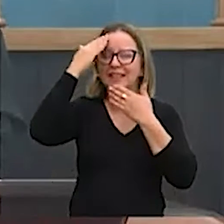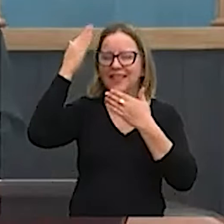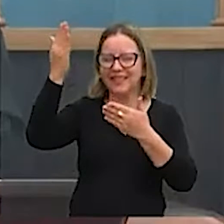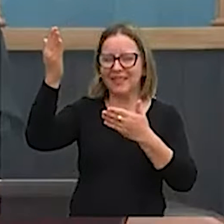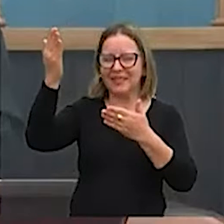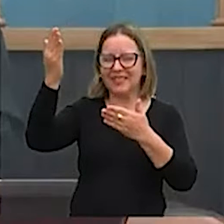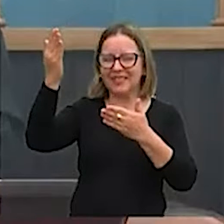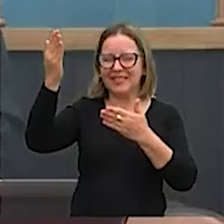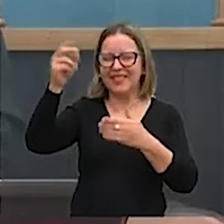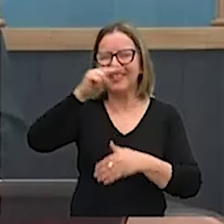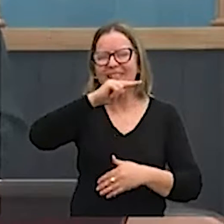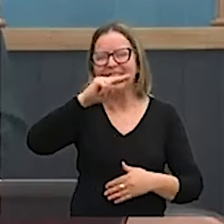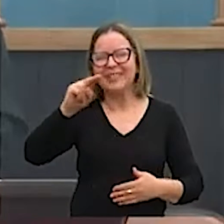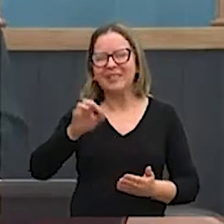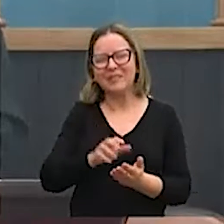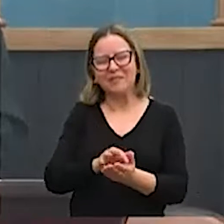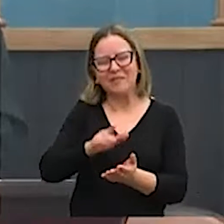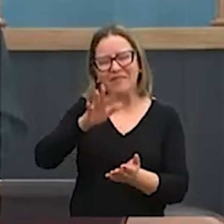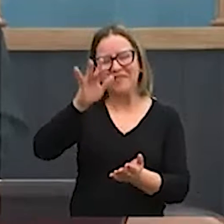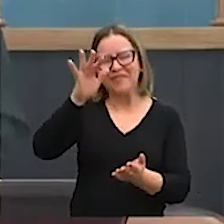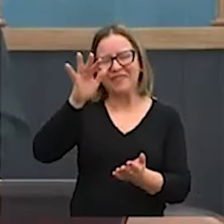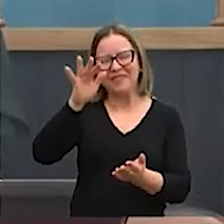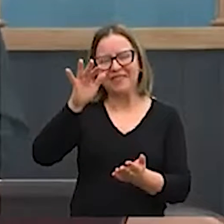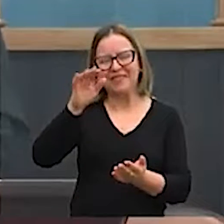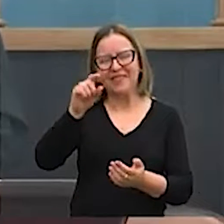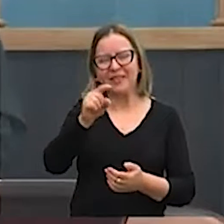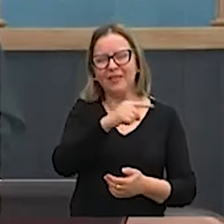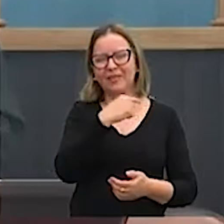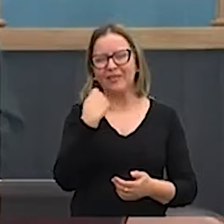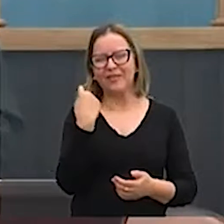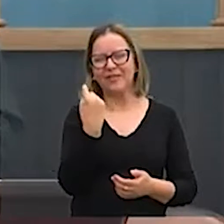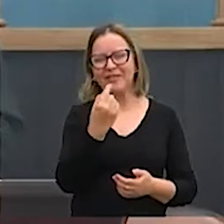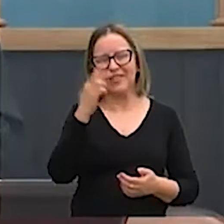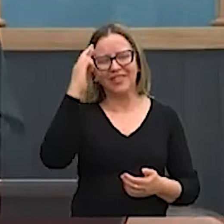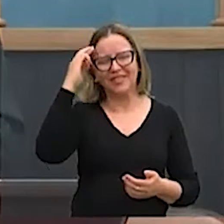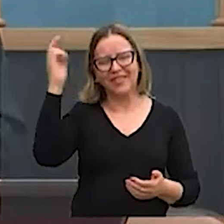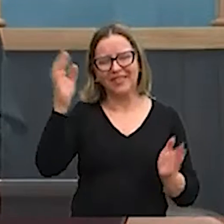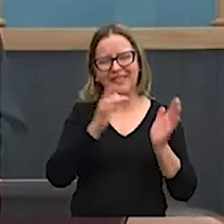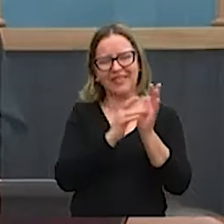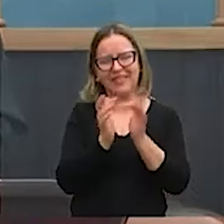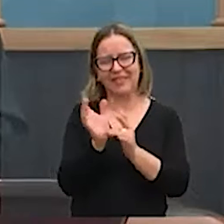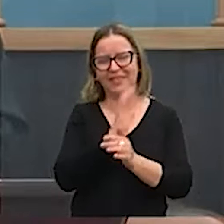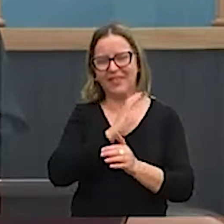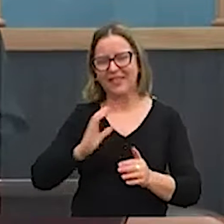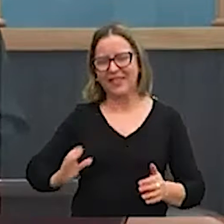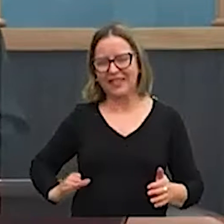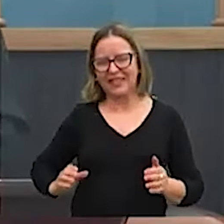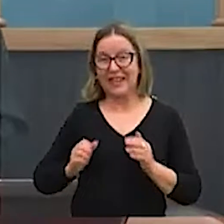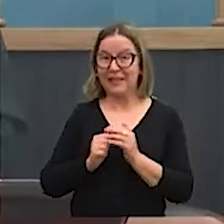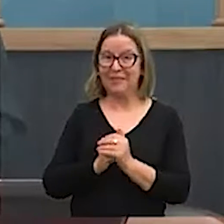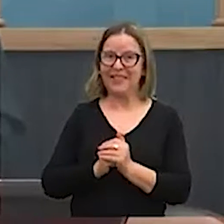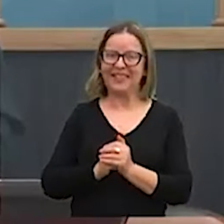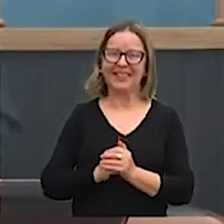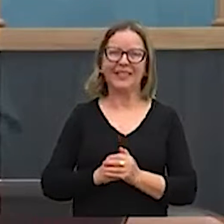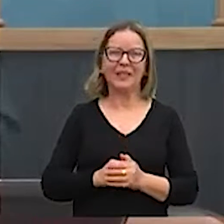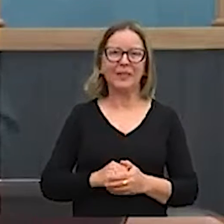agradecemos, no nome precioso de nosso Senhor Jesus Cristo. Amém.